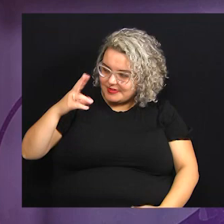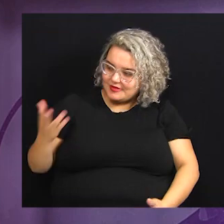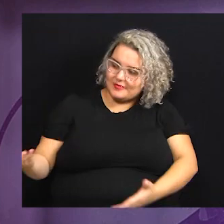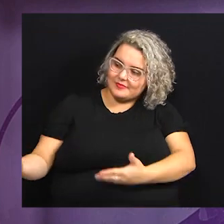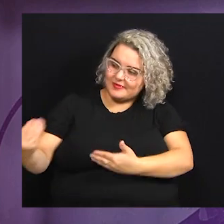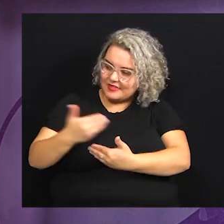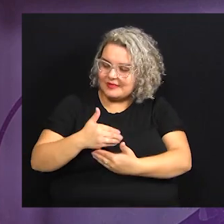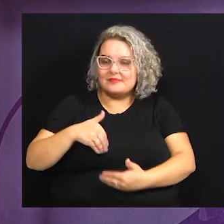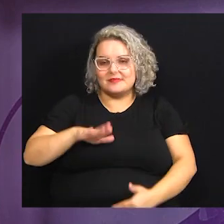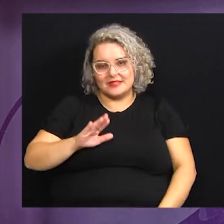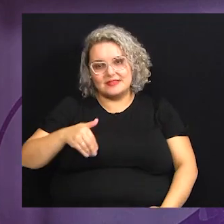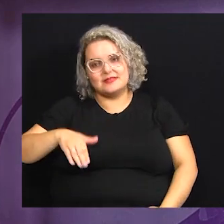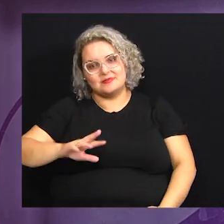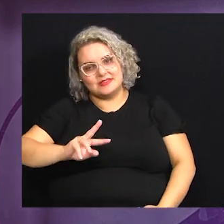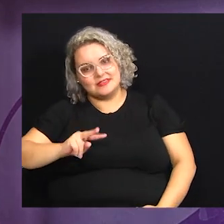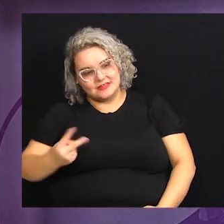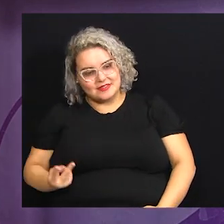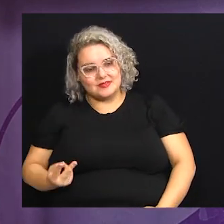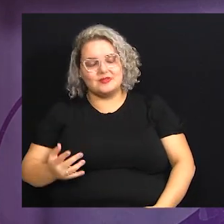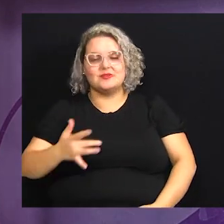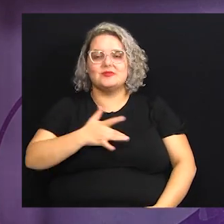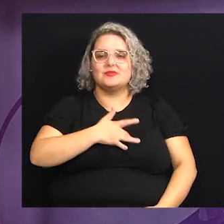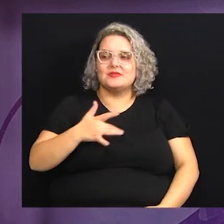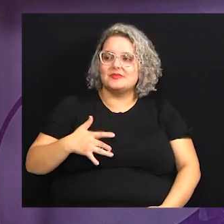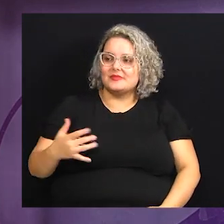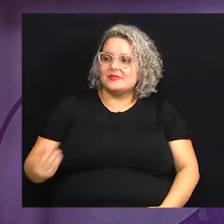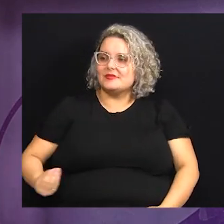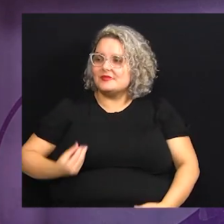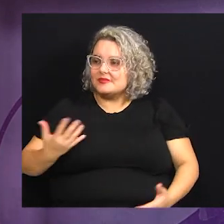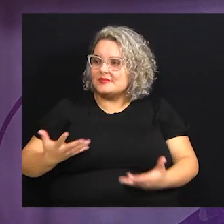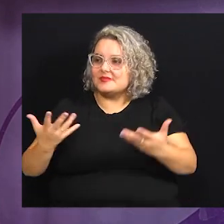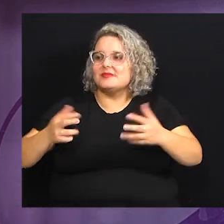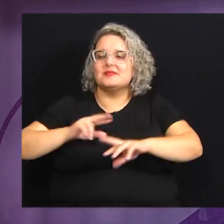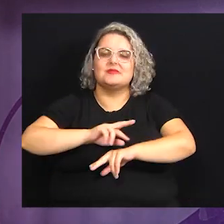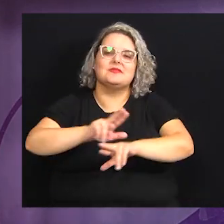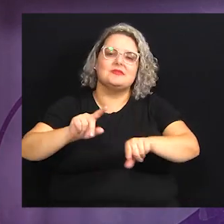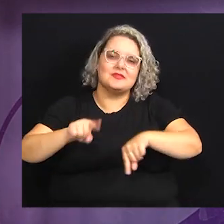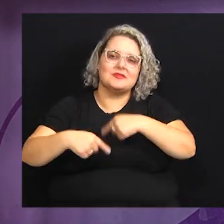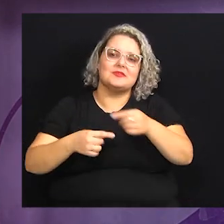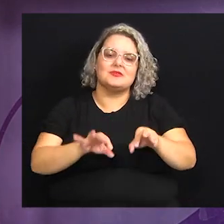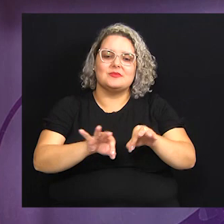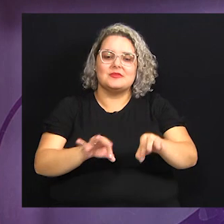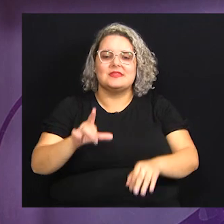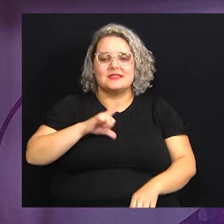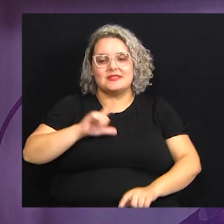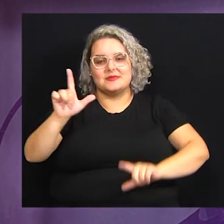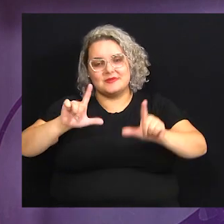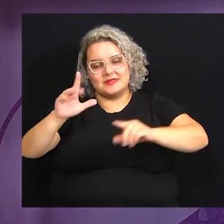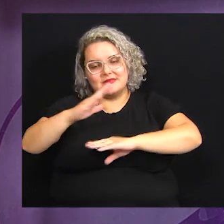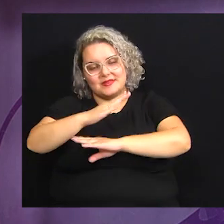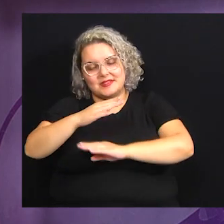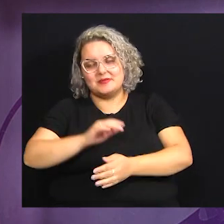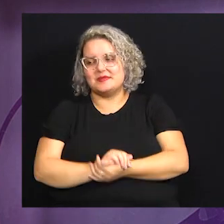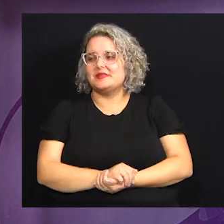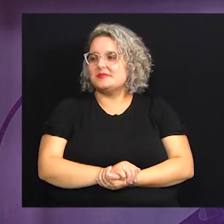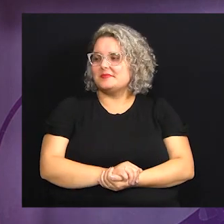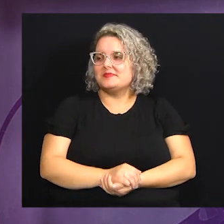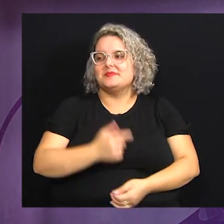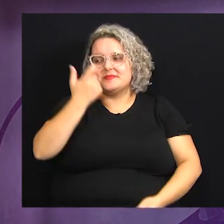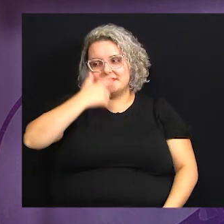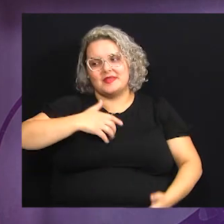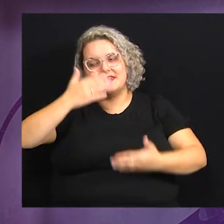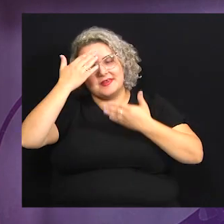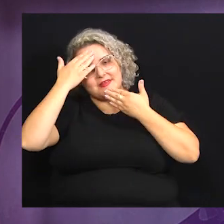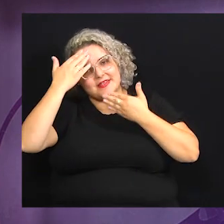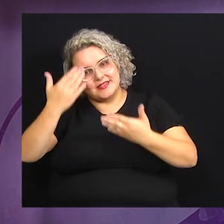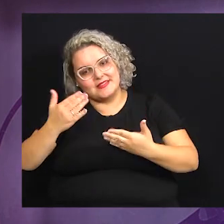participar mais e mais vezes do Saúde é Vida, do Saúde Agora e de vários outros programas que a gente tem aqui na TV Câmara. Eu que